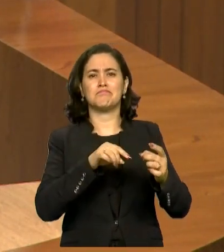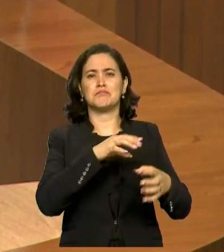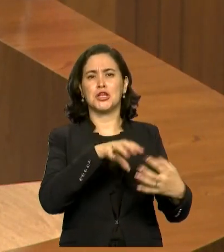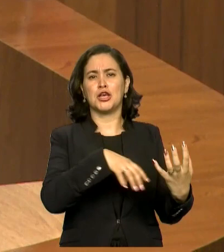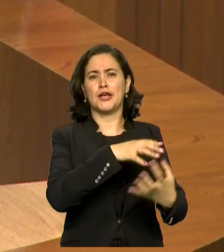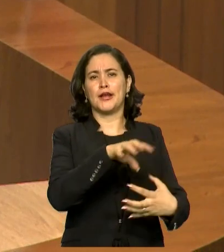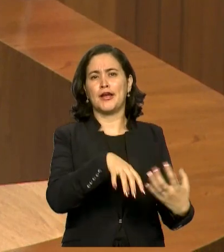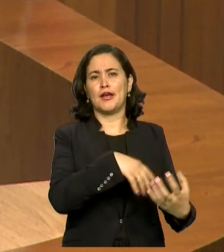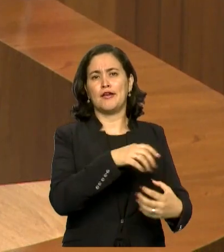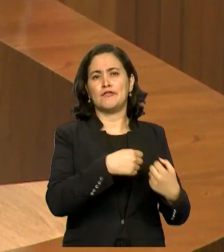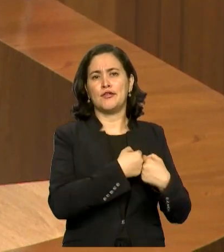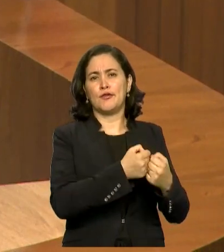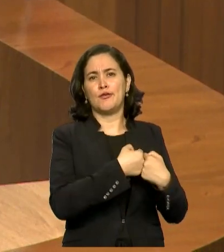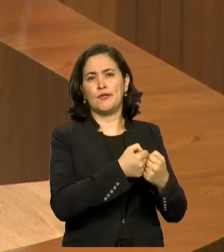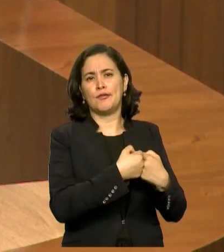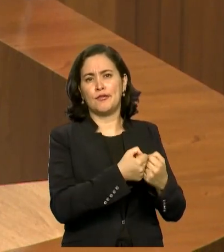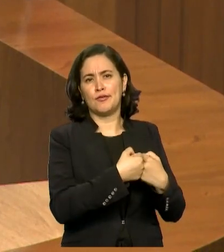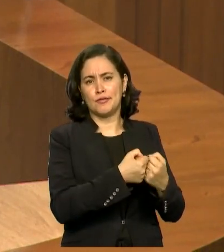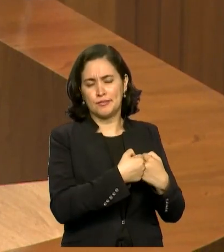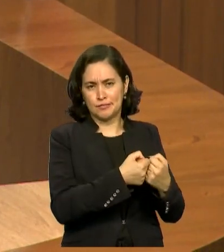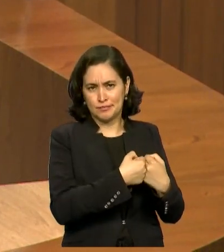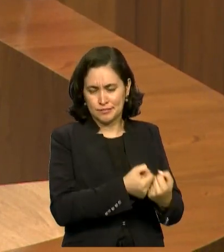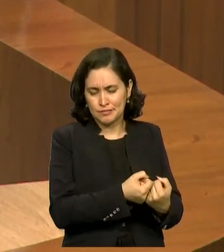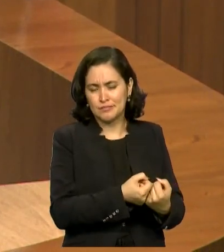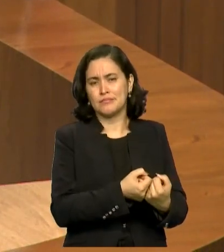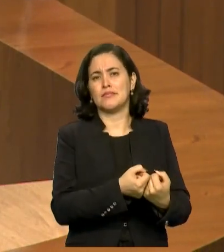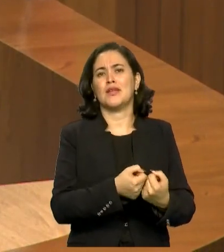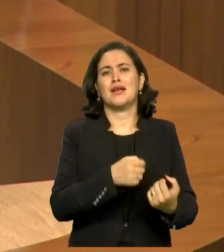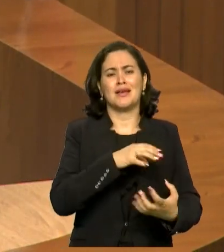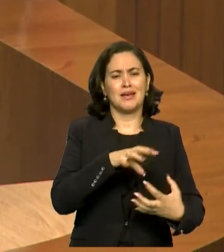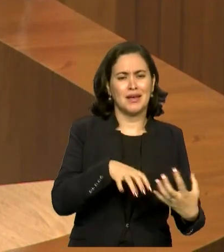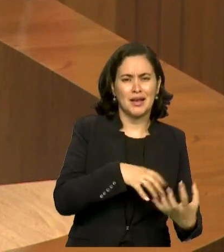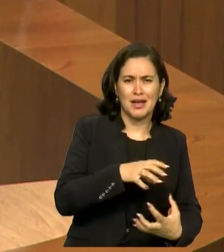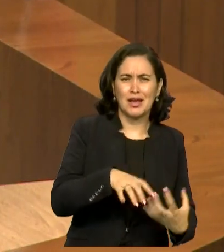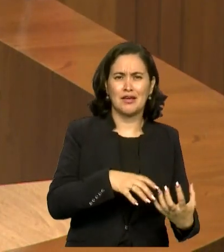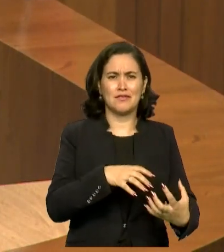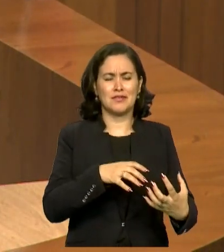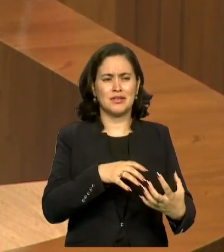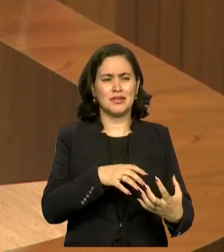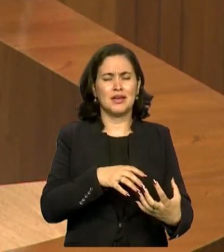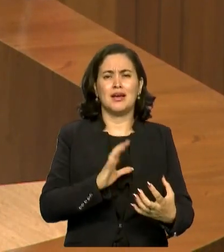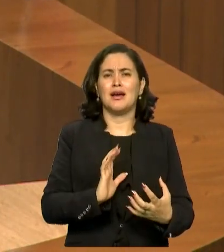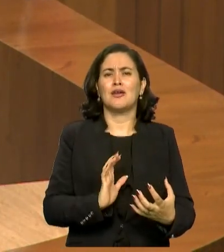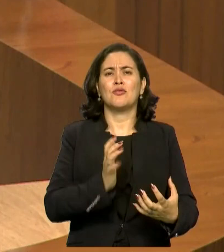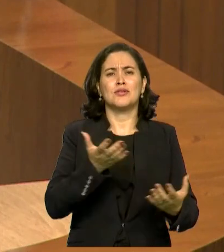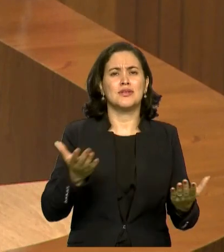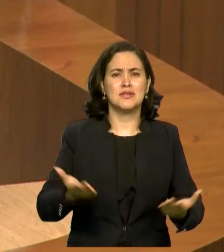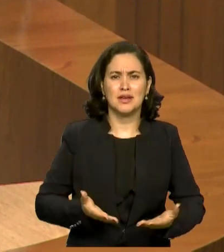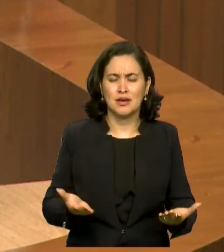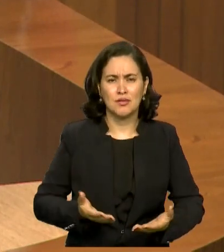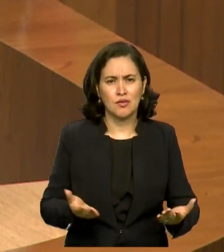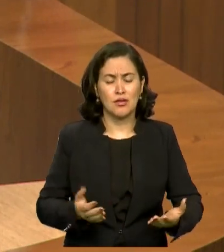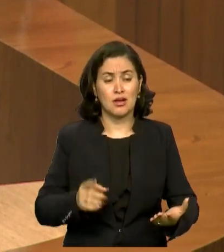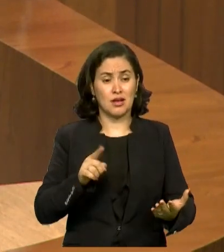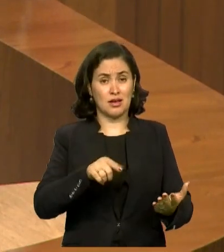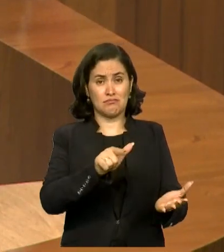e a rabeta está balançando, o couro está comendo e o pau está quebrando. Essa é a capa da matéria do Jornal